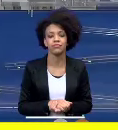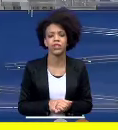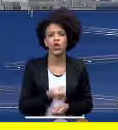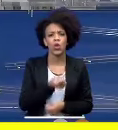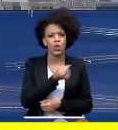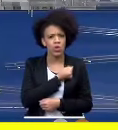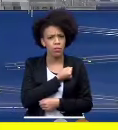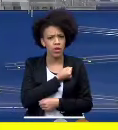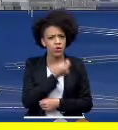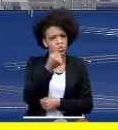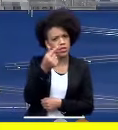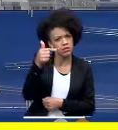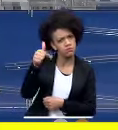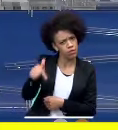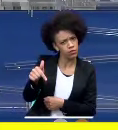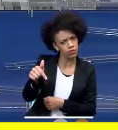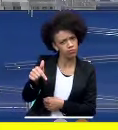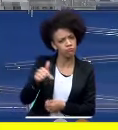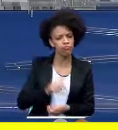Número 17.